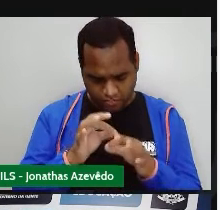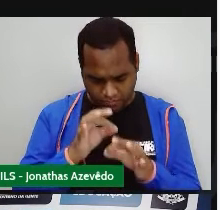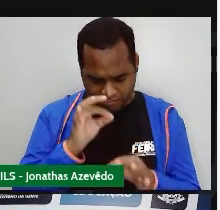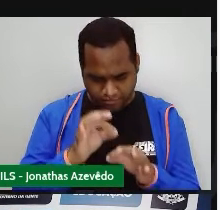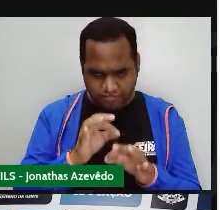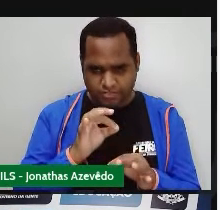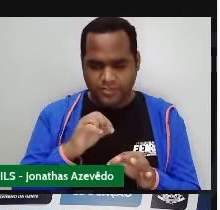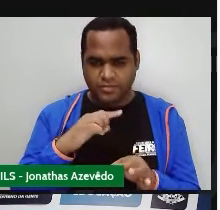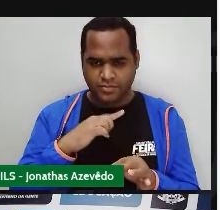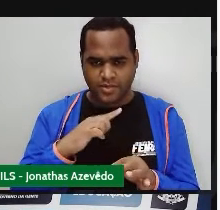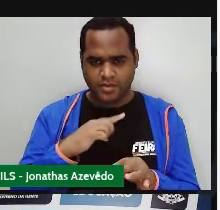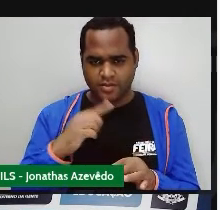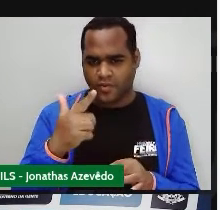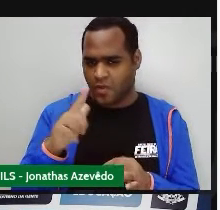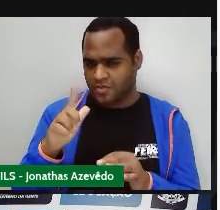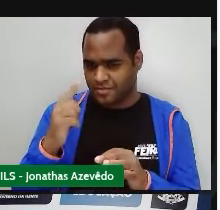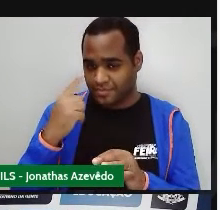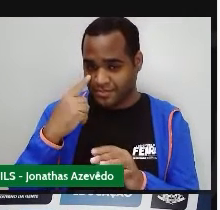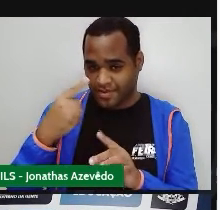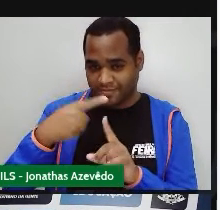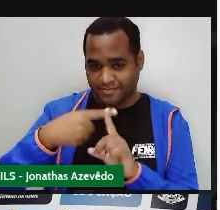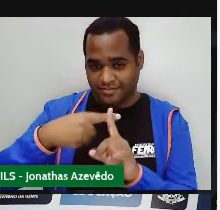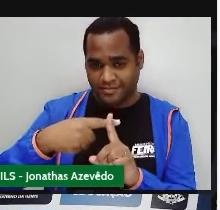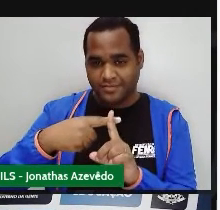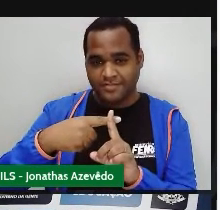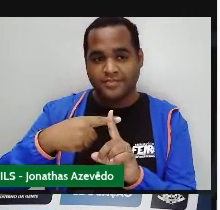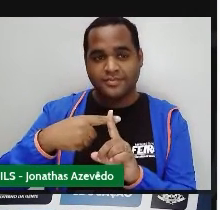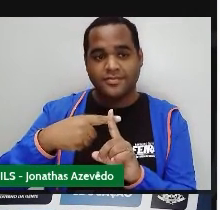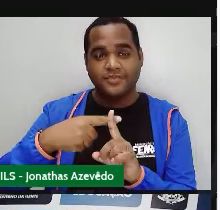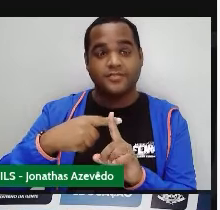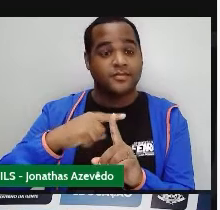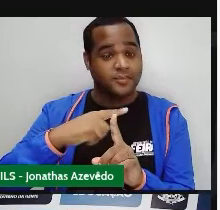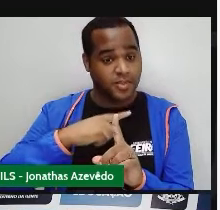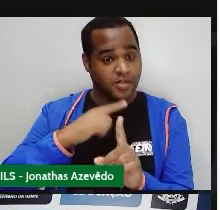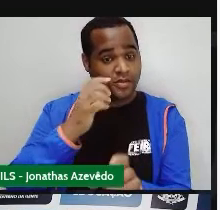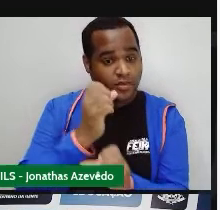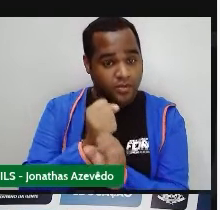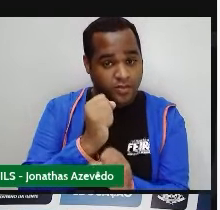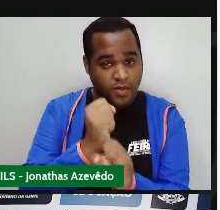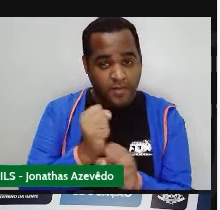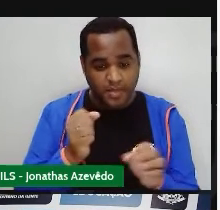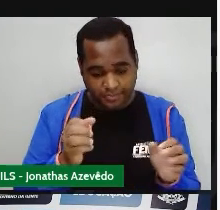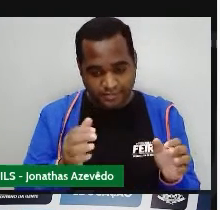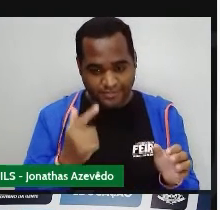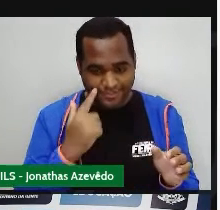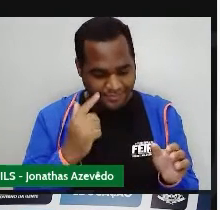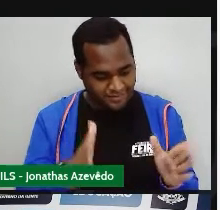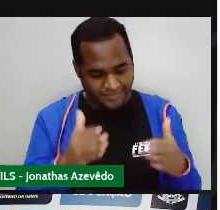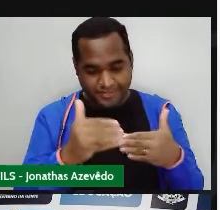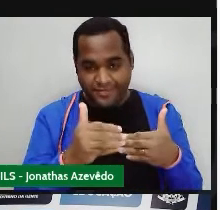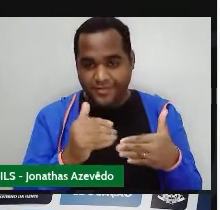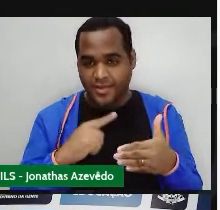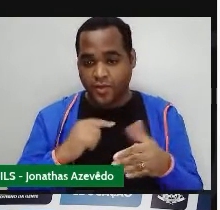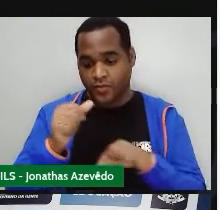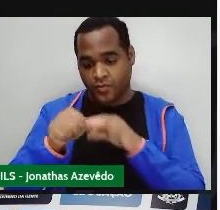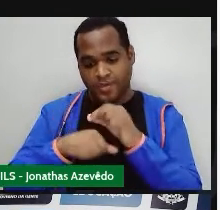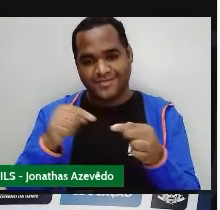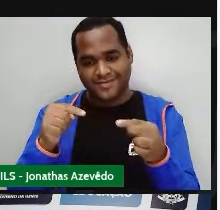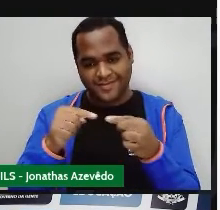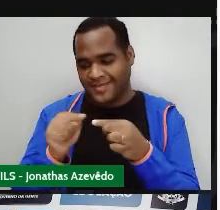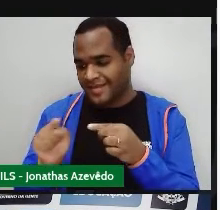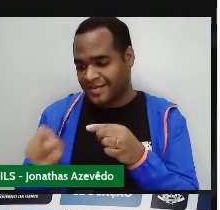fazer cubos tem mais eu vou colocar mais a quantidade de cubos para fazer as pirâmides Então vou